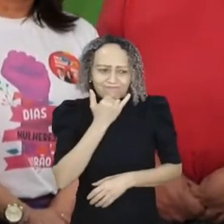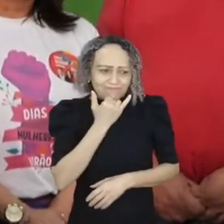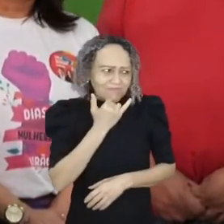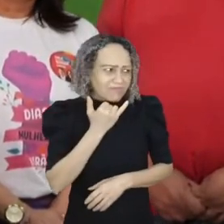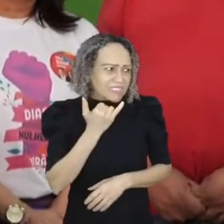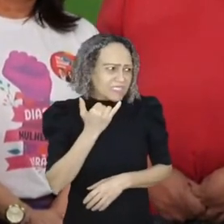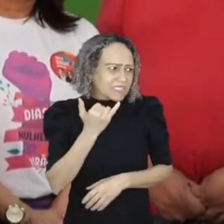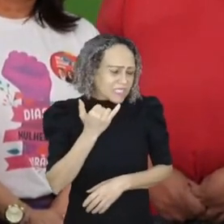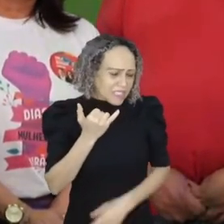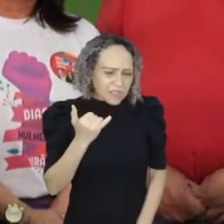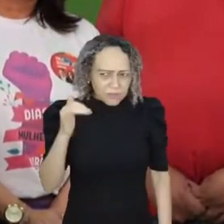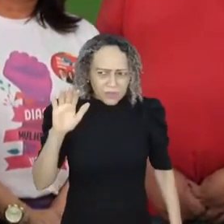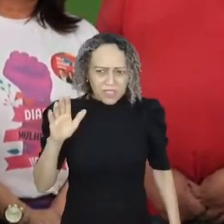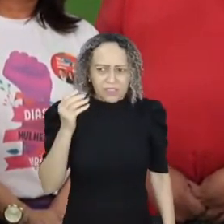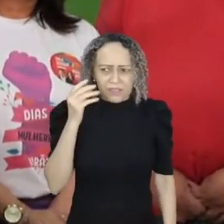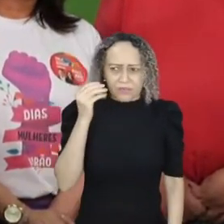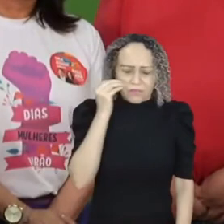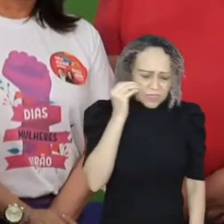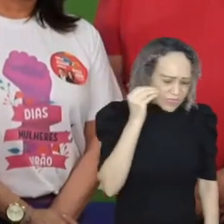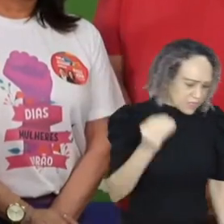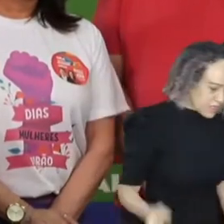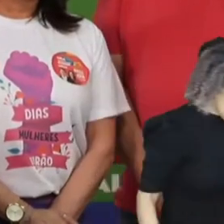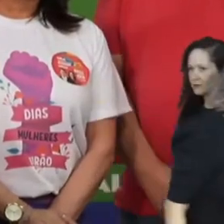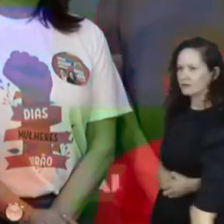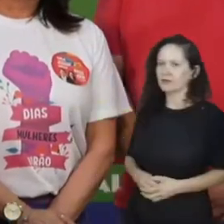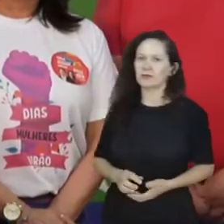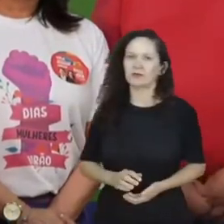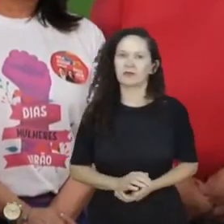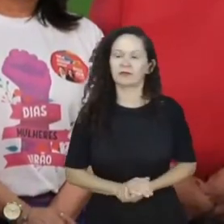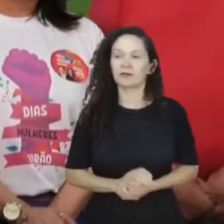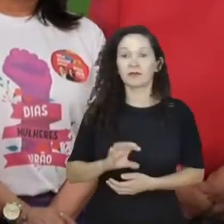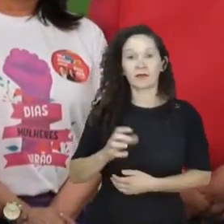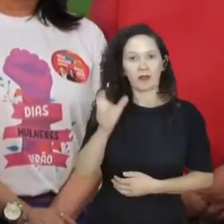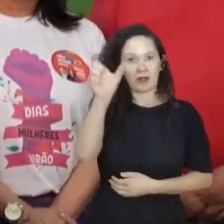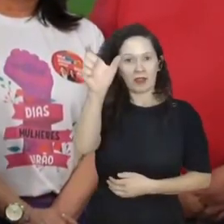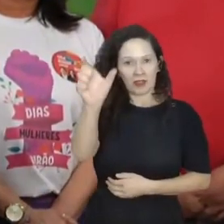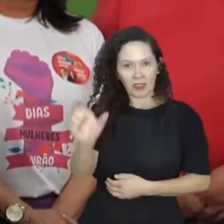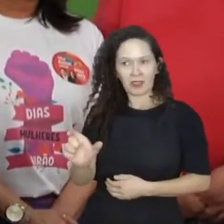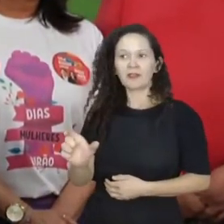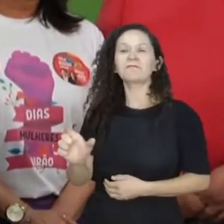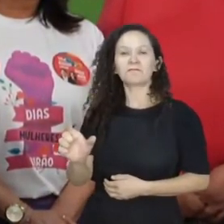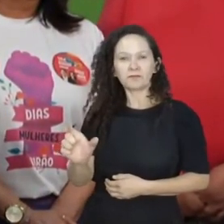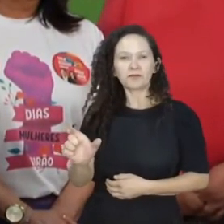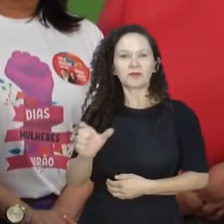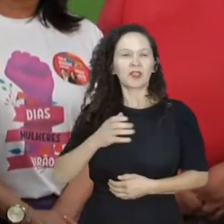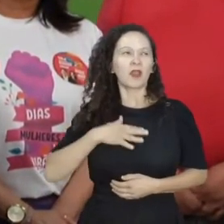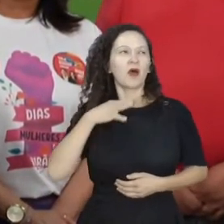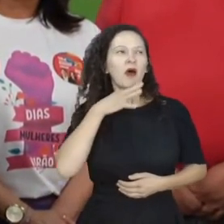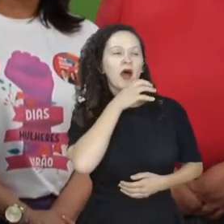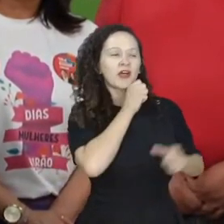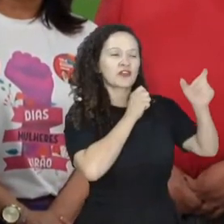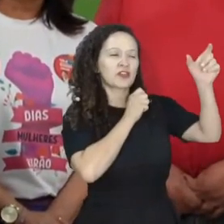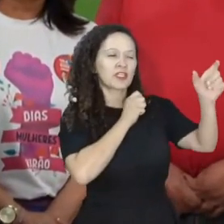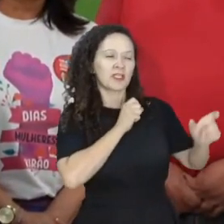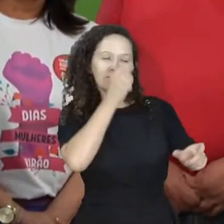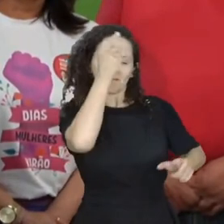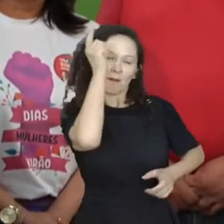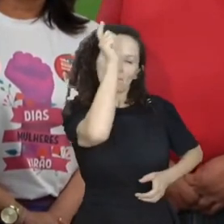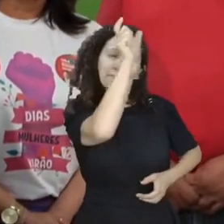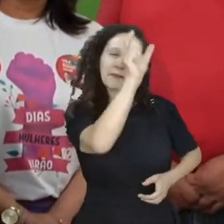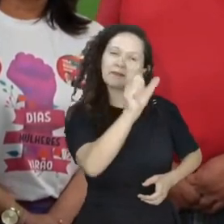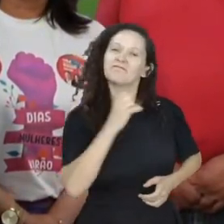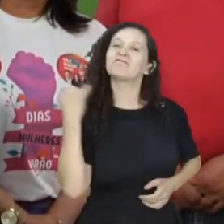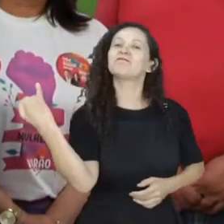um jogador da seleção para jogar no nosso time. E ele, sabe, eu acho que ele vai ser uma figura muito, muito,